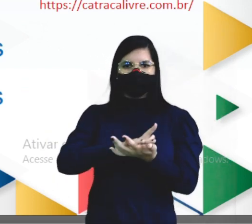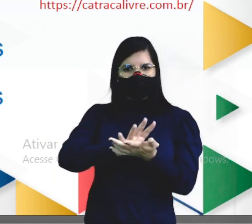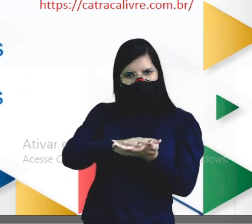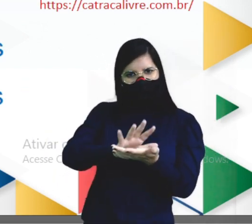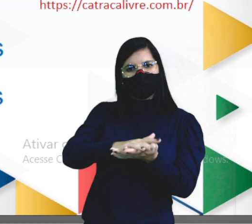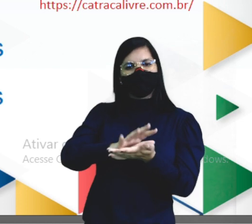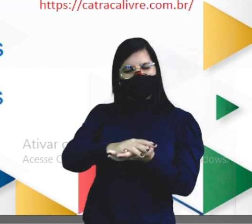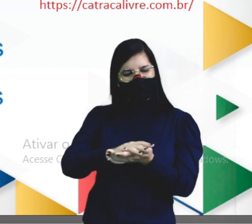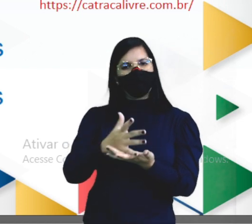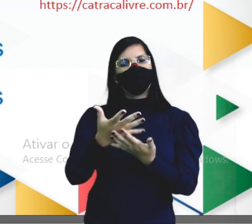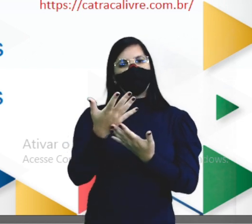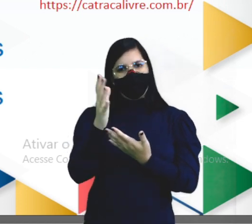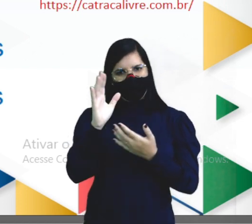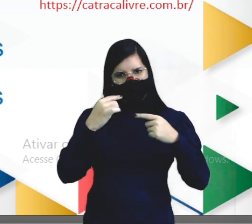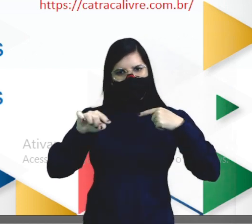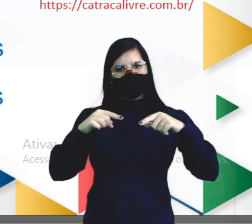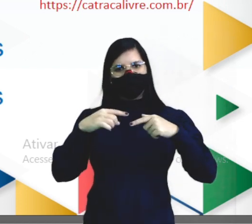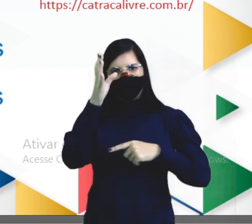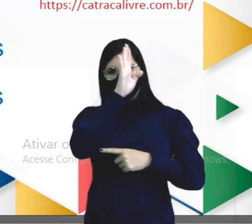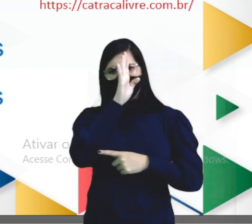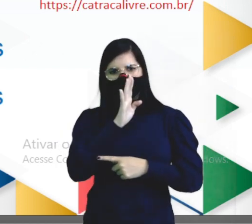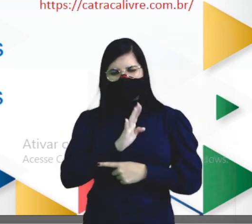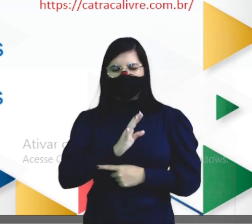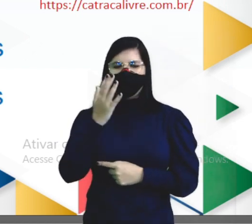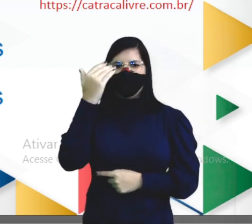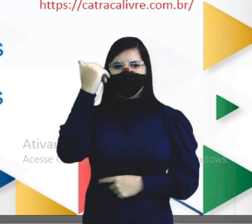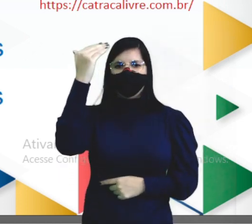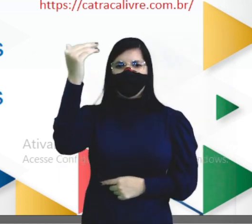é música popular brasileira. Enfim, o